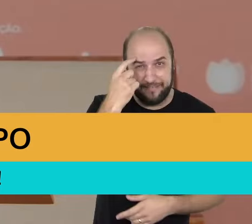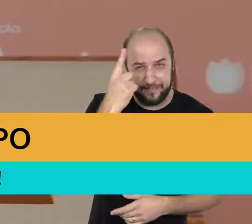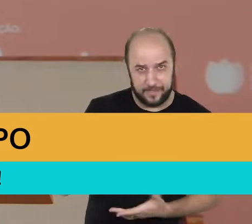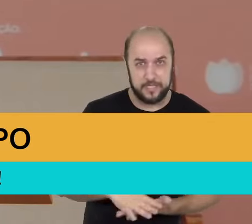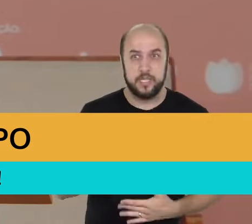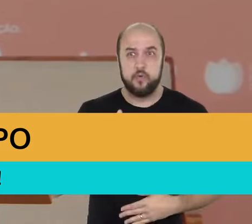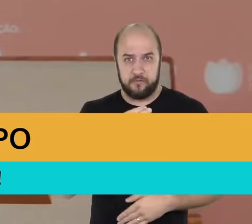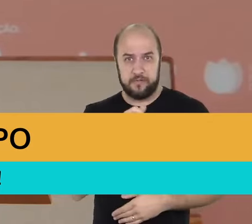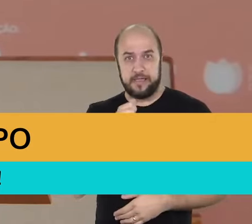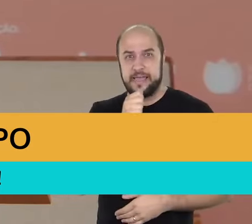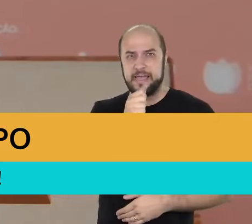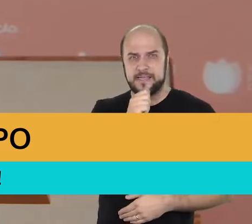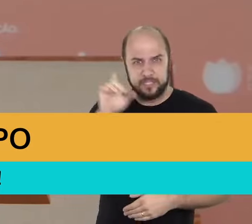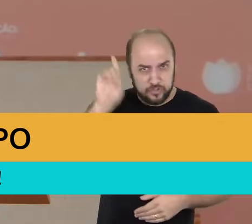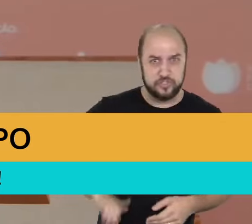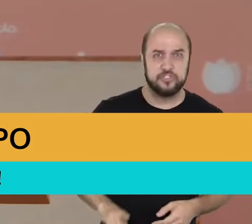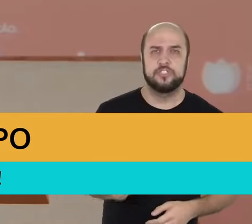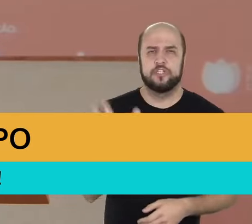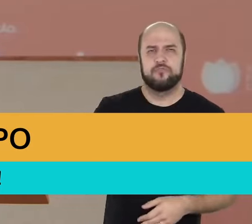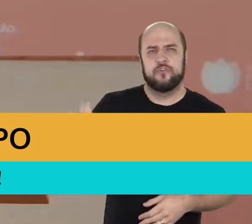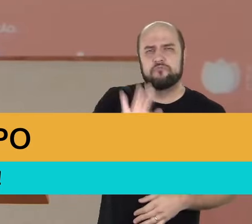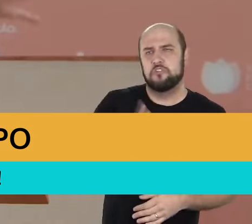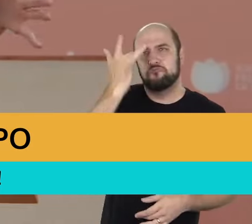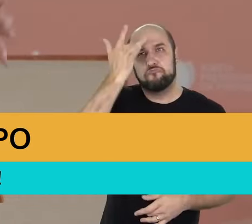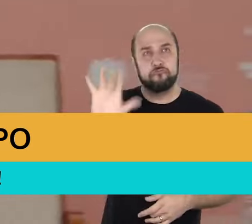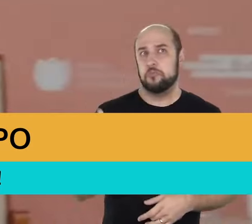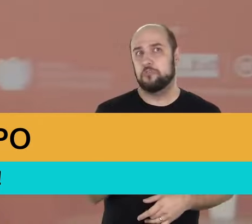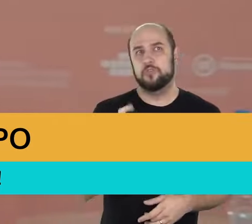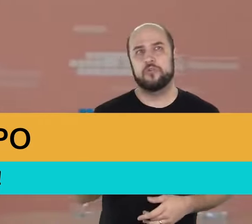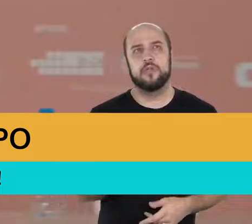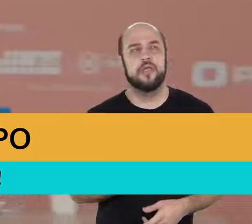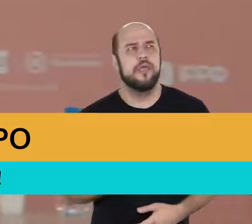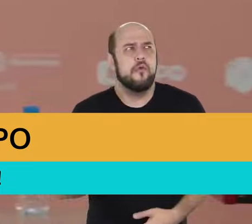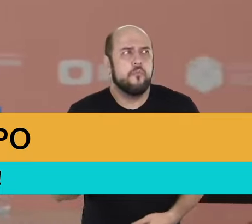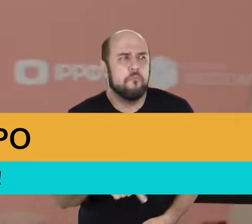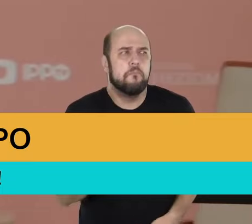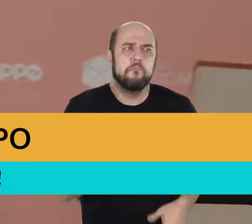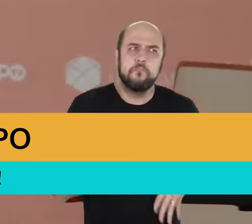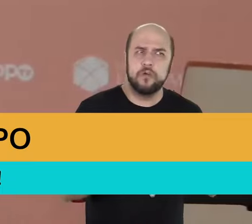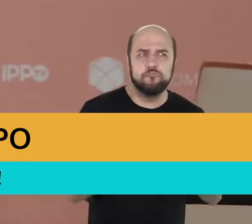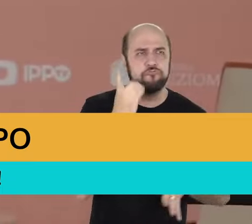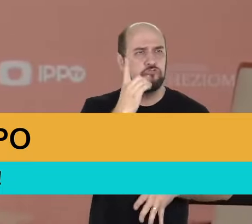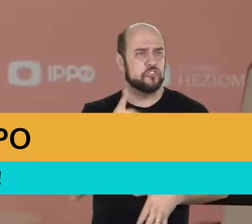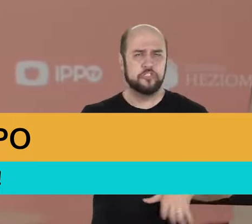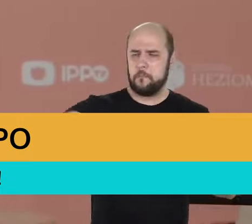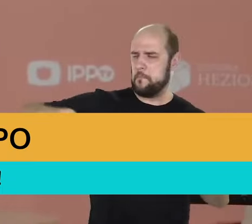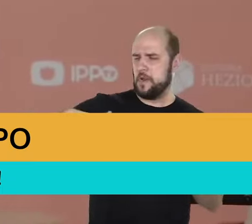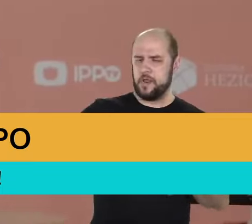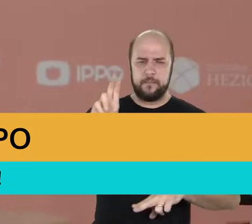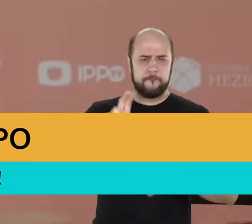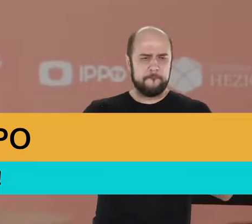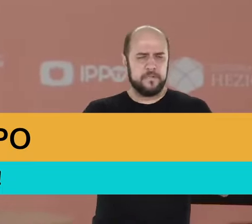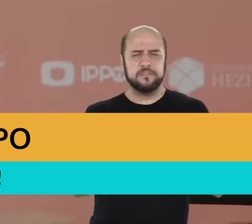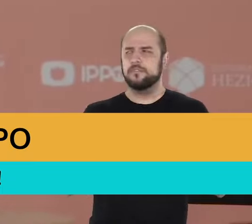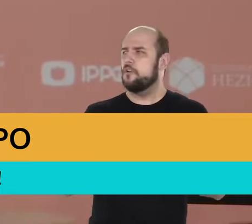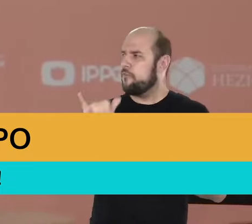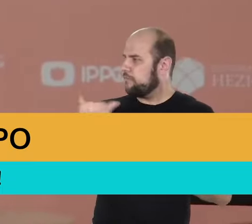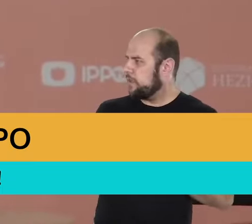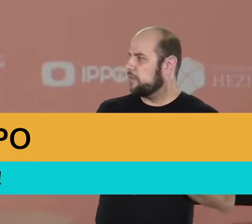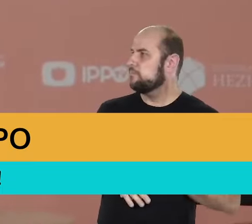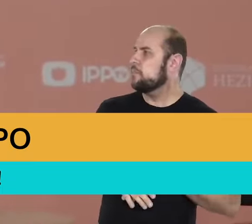fazendo direito ainda na faculdade, não sabia muito bem o que queria. Aí eu cheguei assim, estava um dia na praia com a minha família, sentei lá na beira da praia e falei